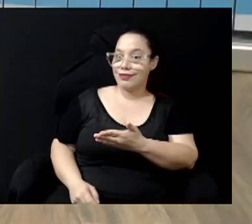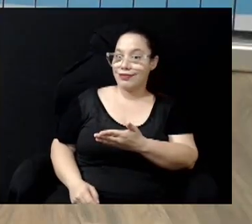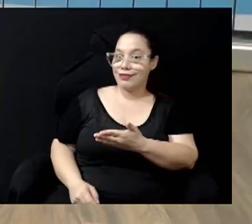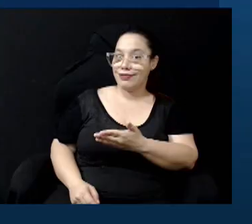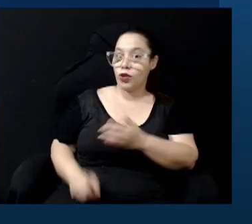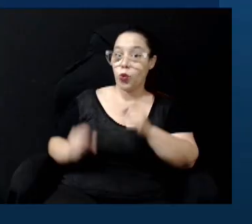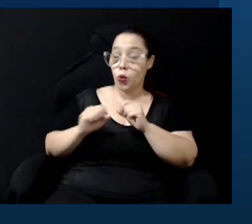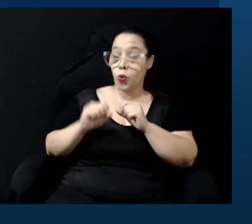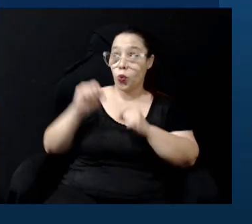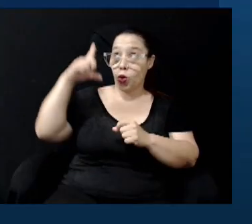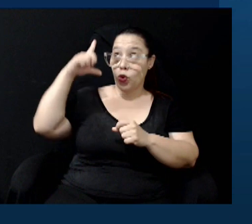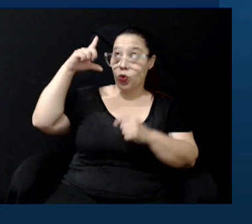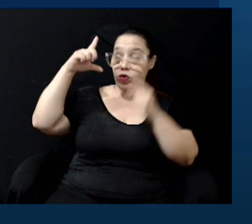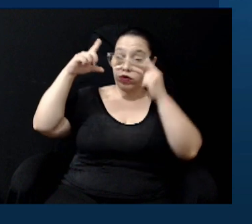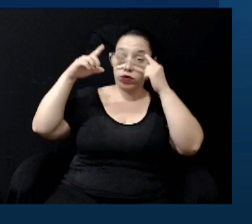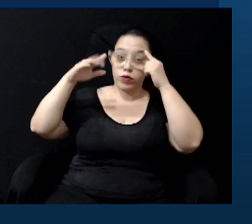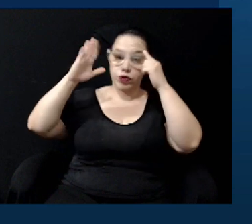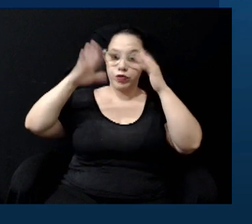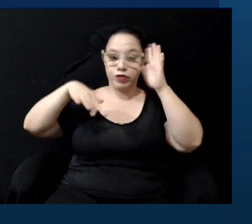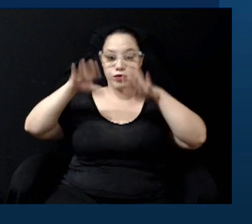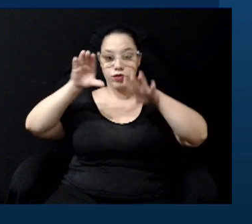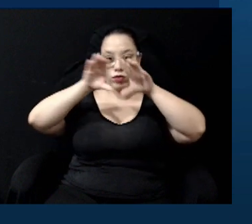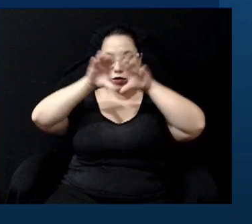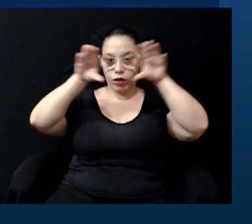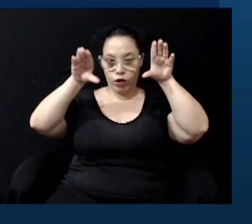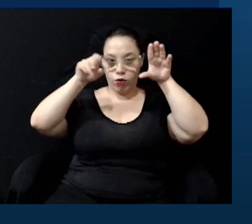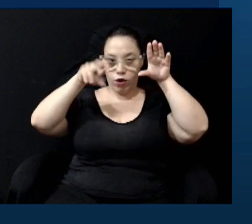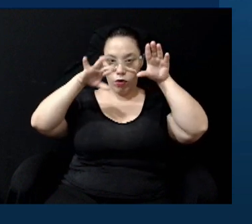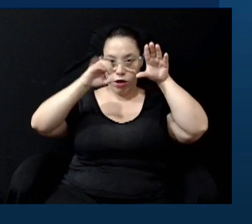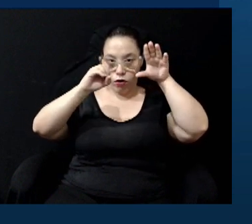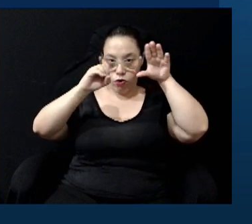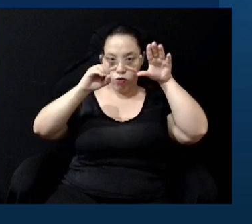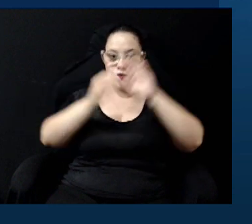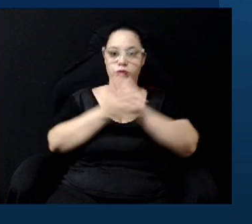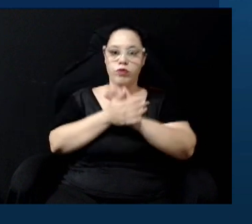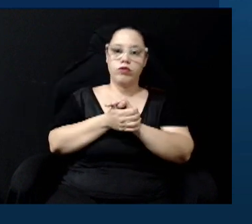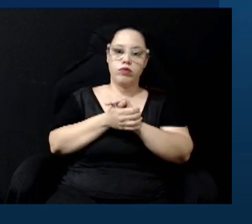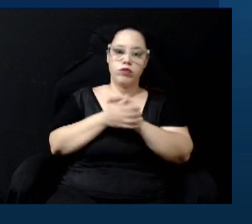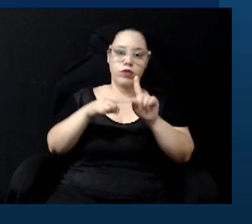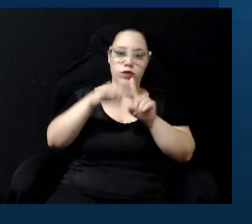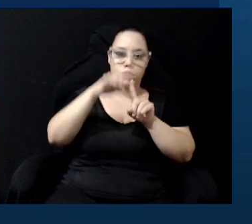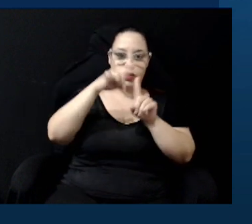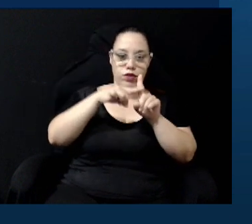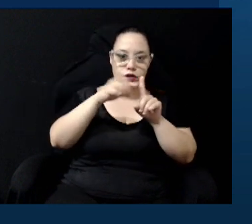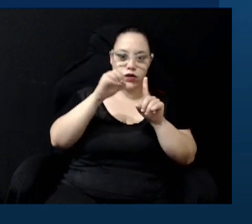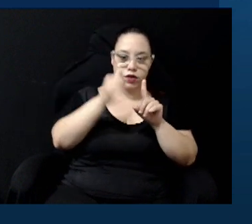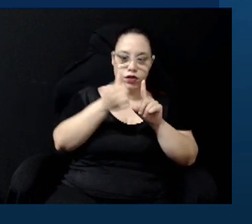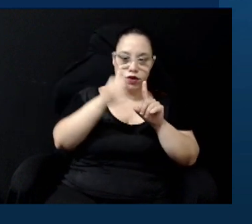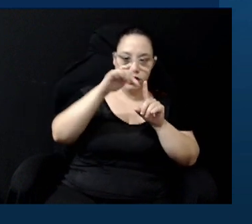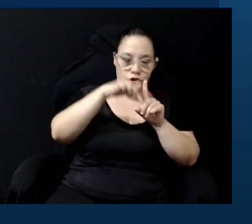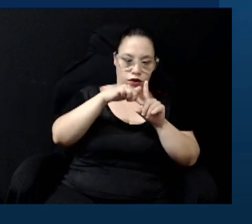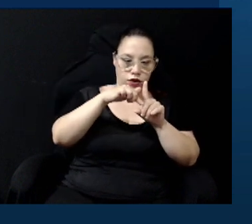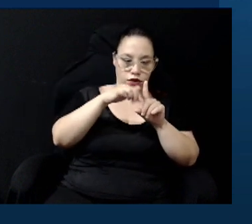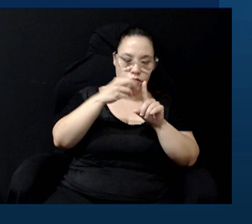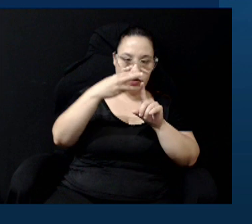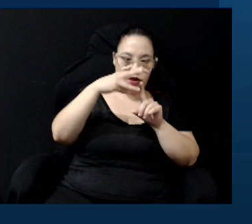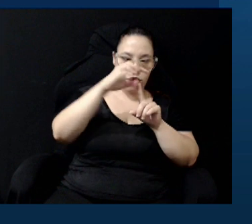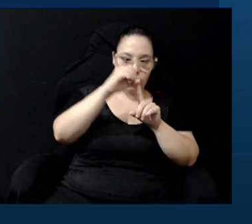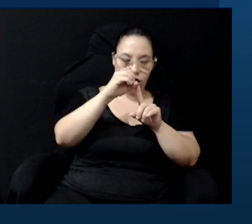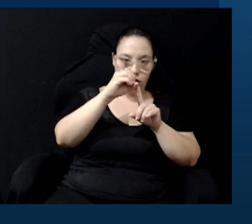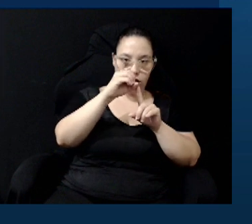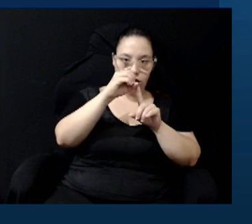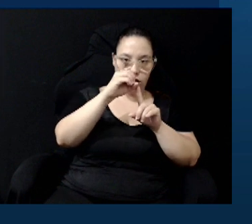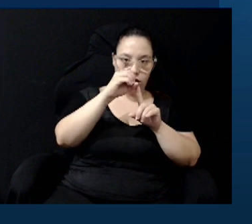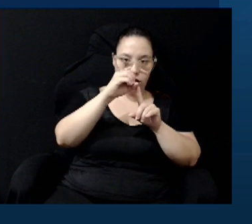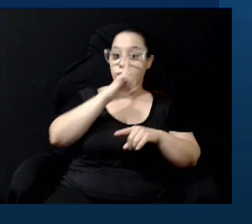com períodos de céu parcialmente nublado, temperaturas entre 17 e 30 graus. Já no domingo,